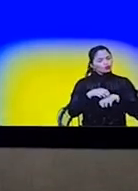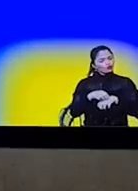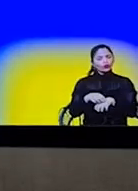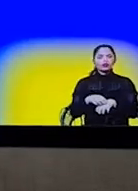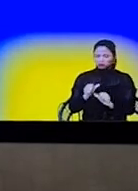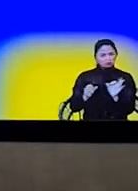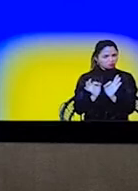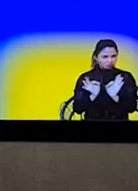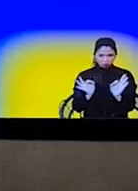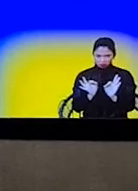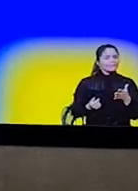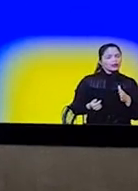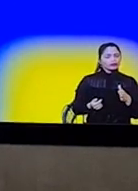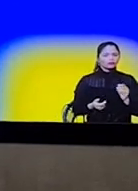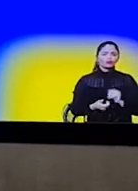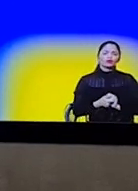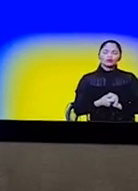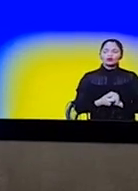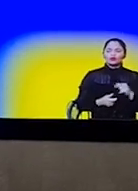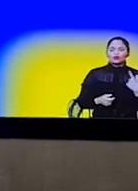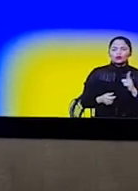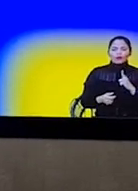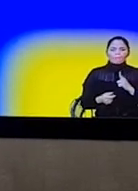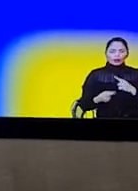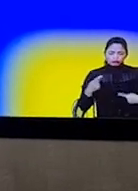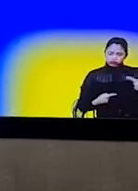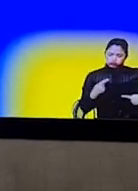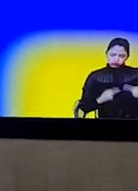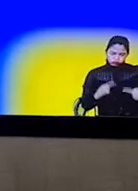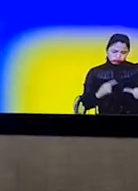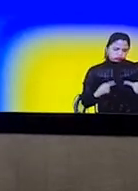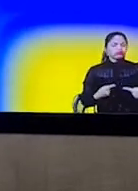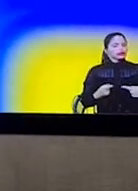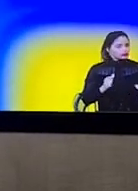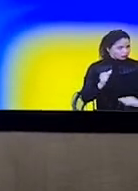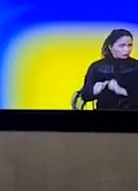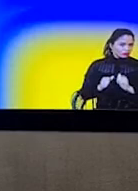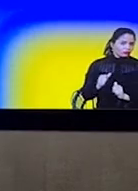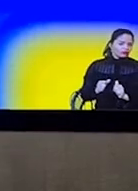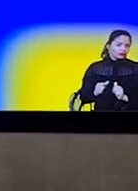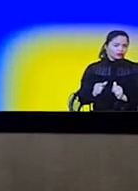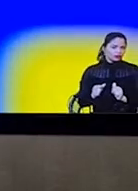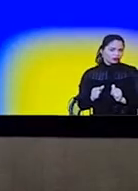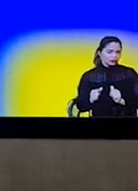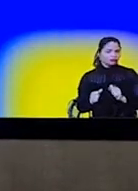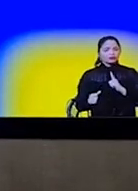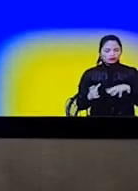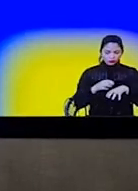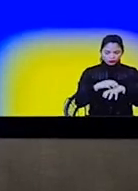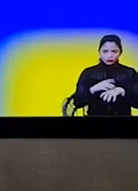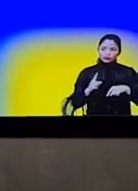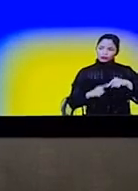não vai mexer. O ticket médio, aqui a gente vai deixar mais competitivo, então tem a primeira grande mudança. A nossa política de frete vai ser para